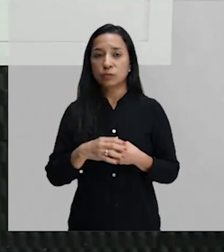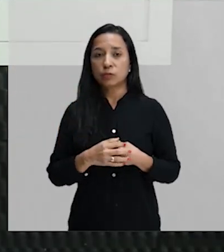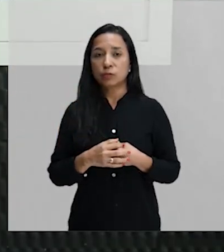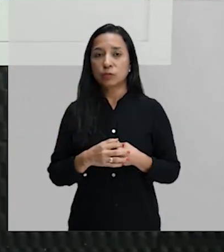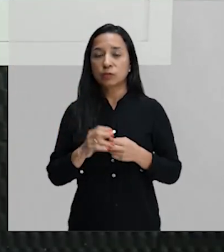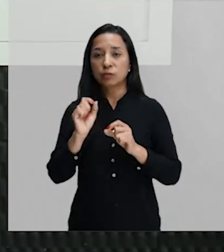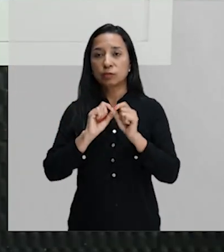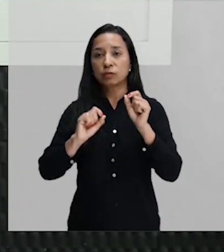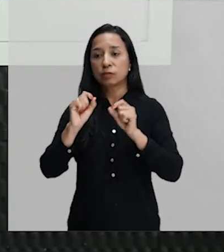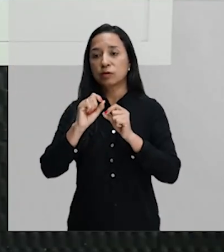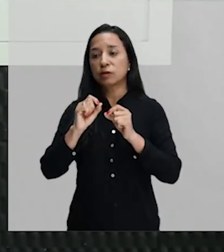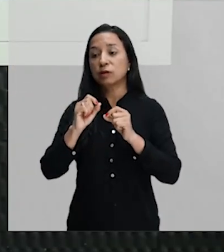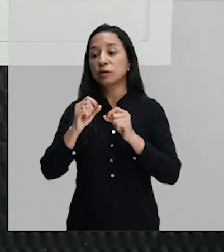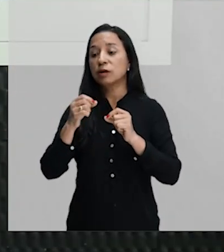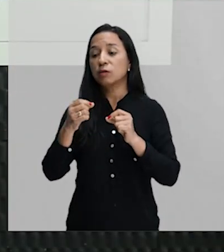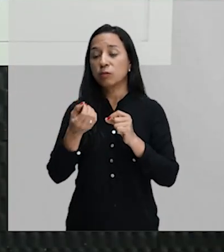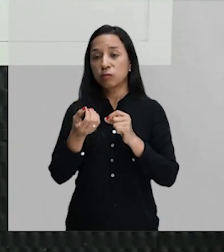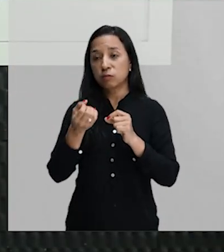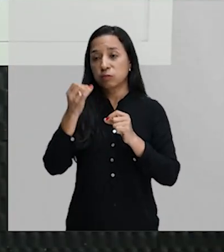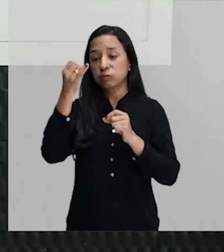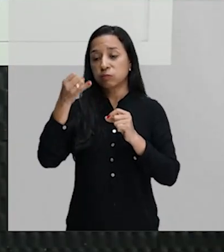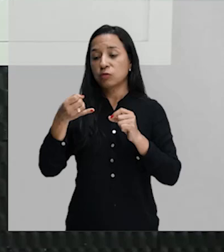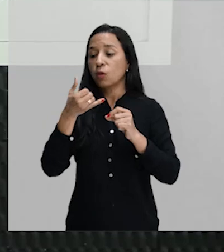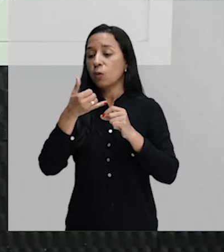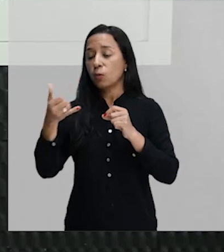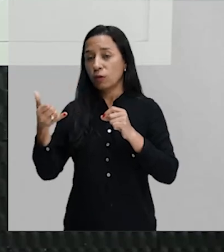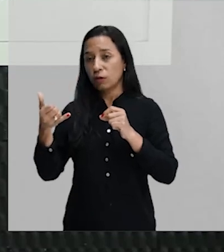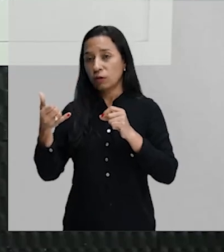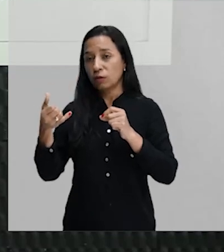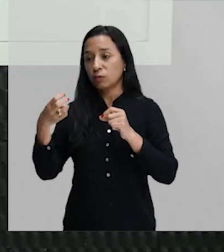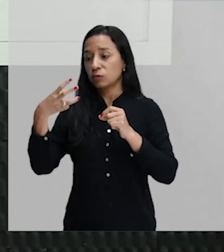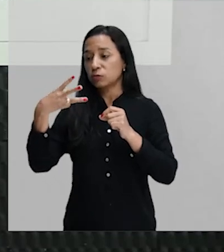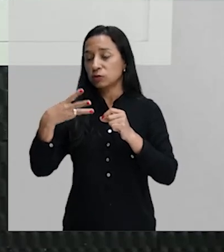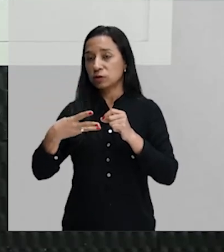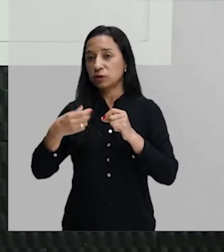Que é um arco replementar de 315,